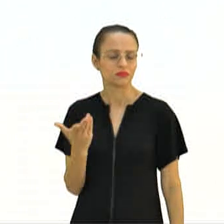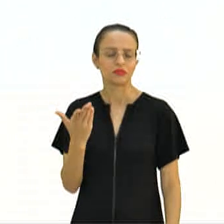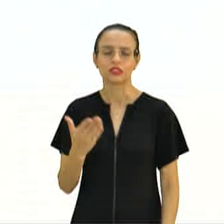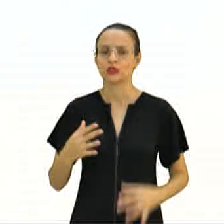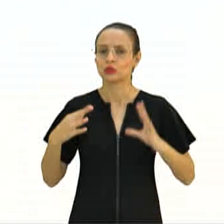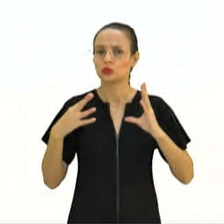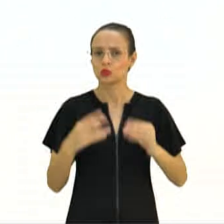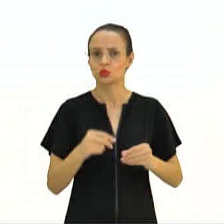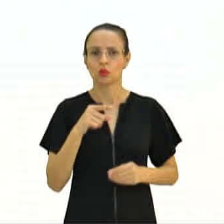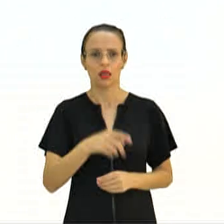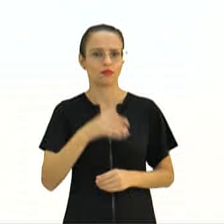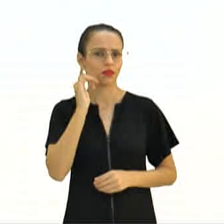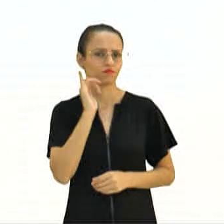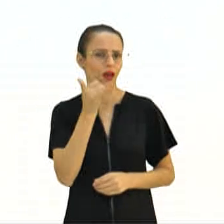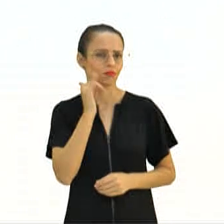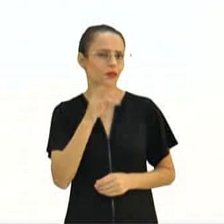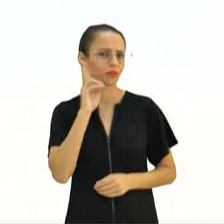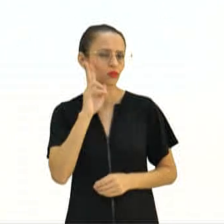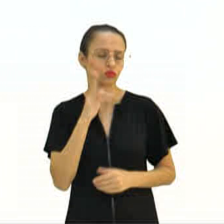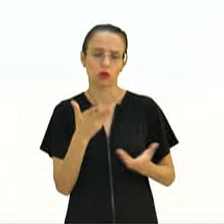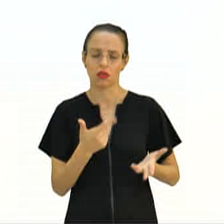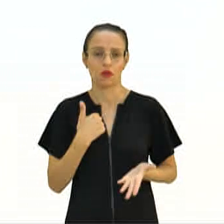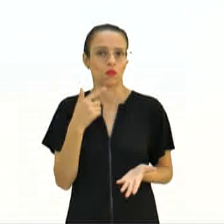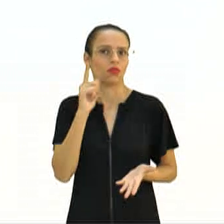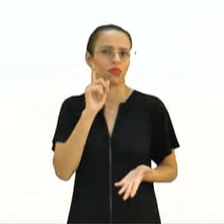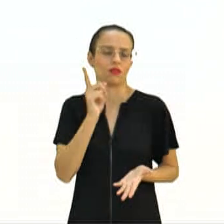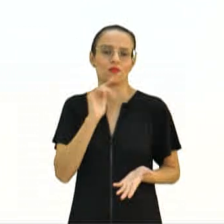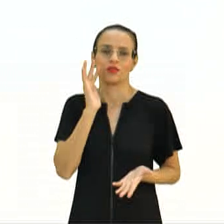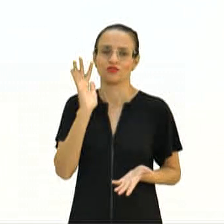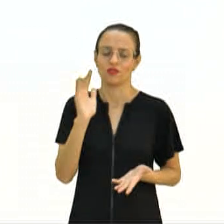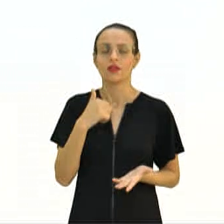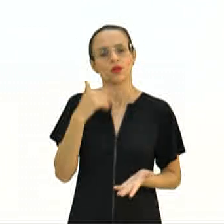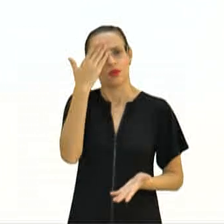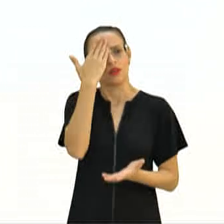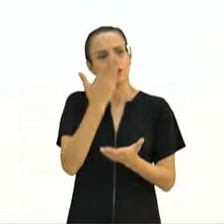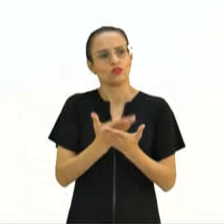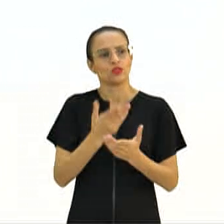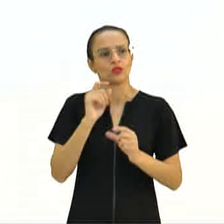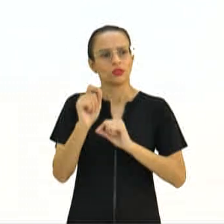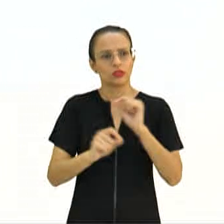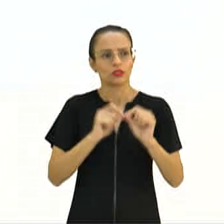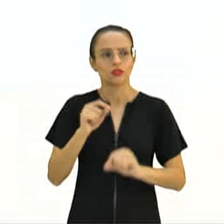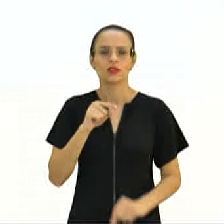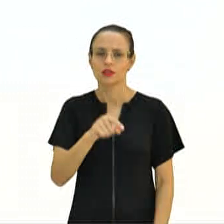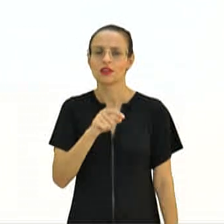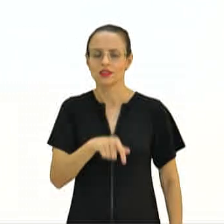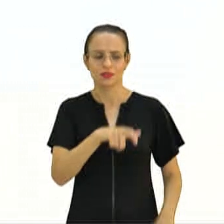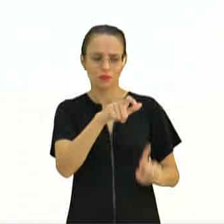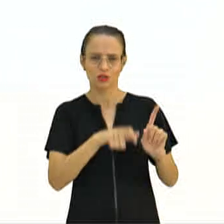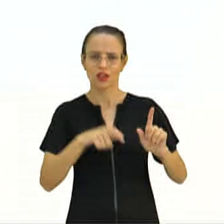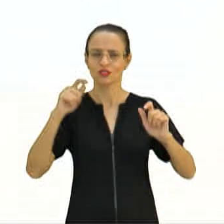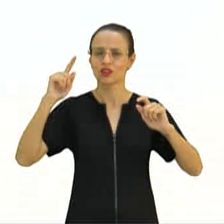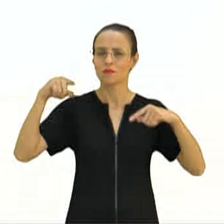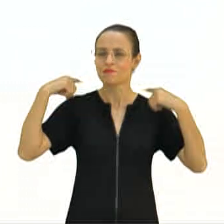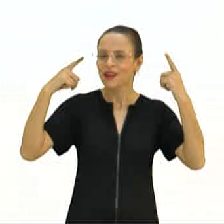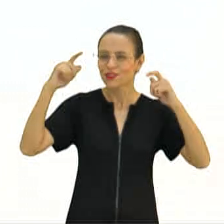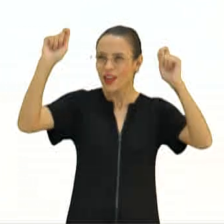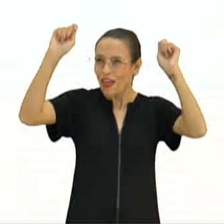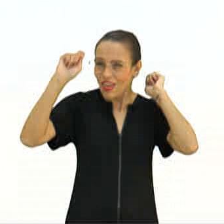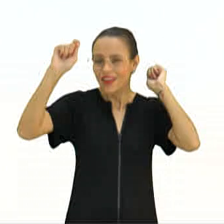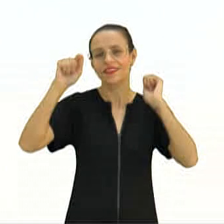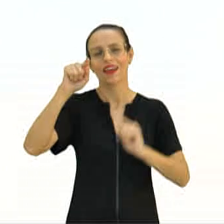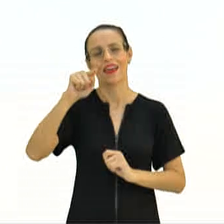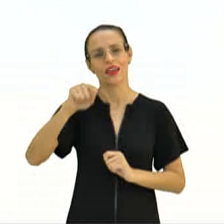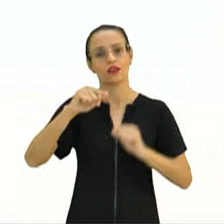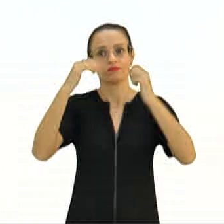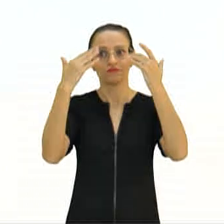toda essa história que construiu. Acredito que o Maluquinho teve tamanho alcance nesses anos todos